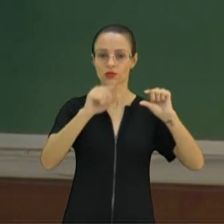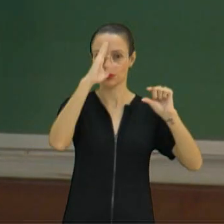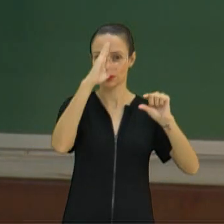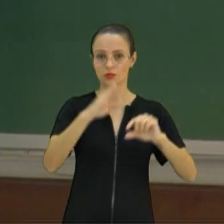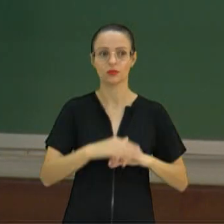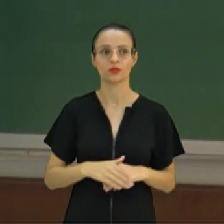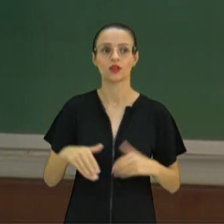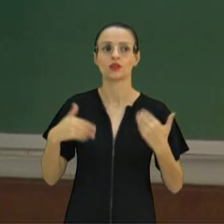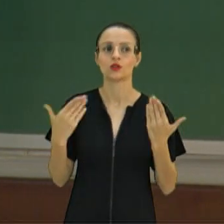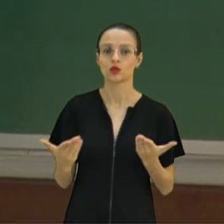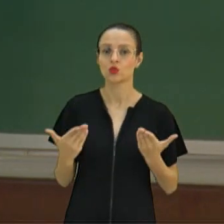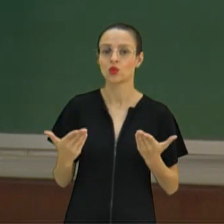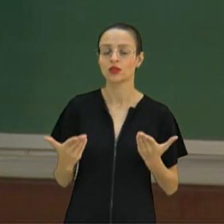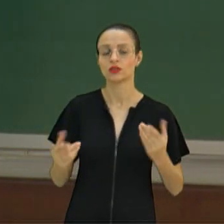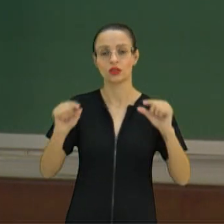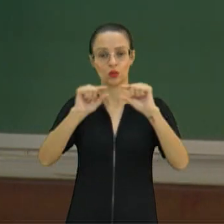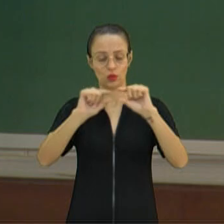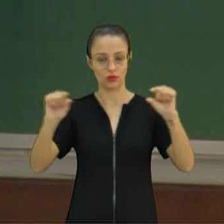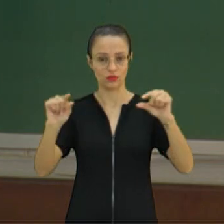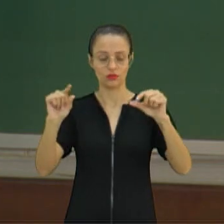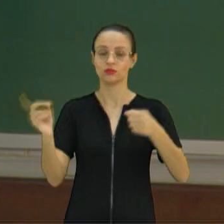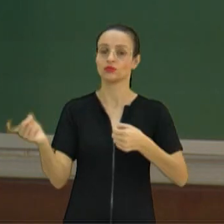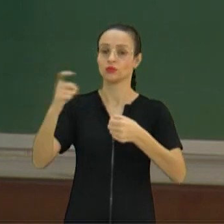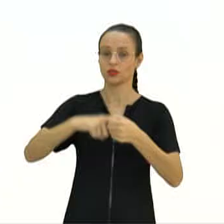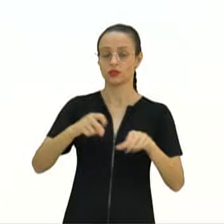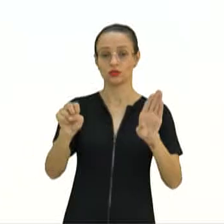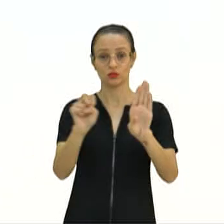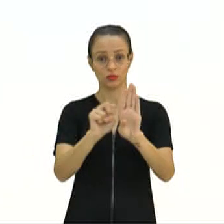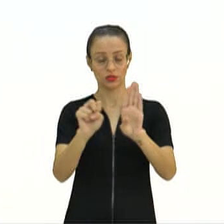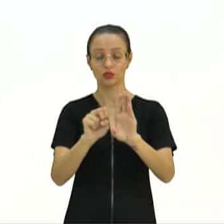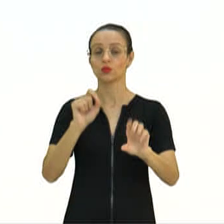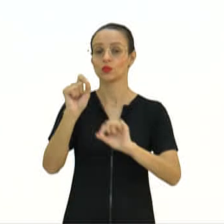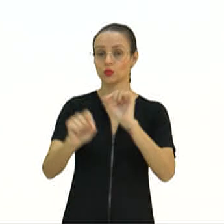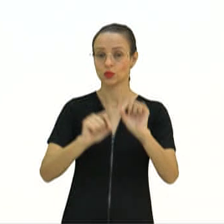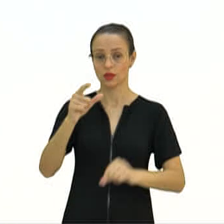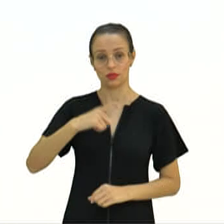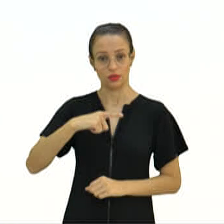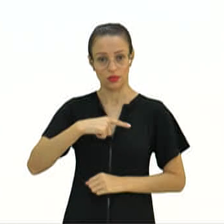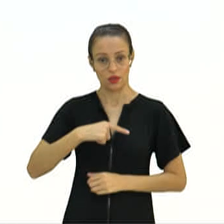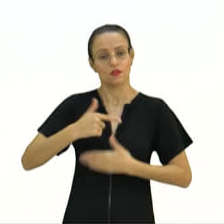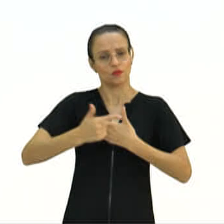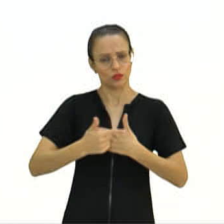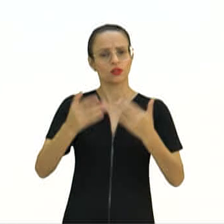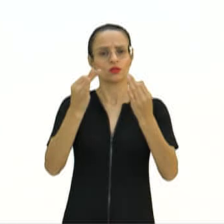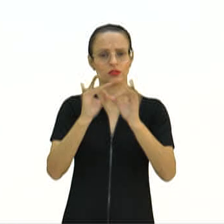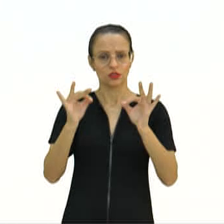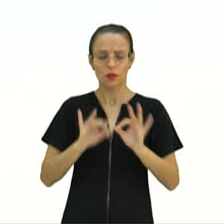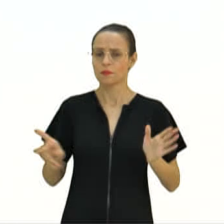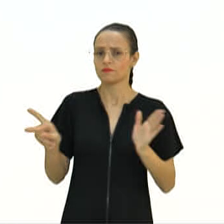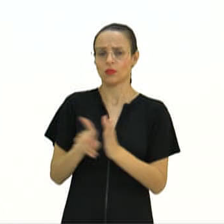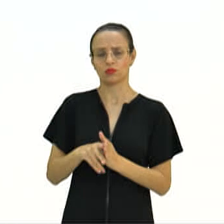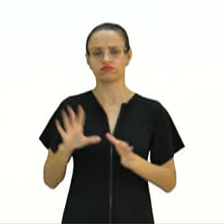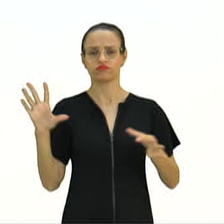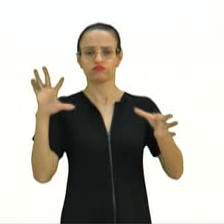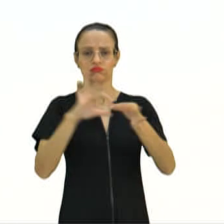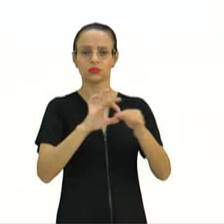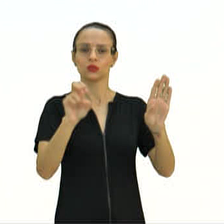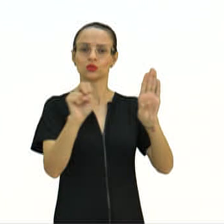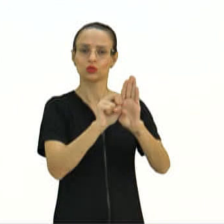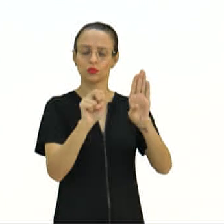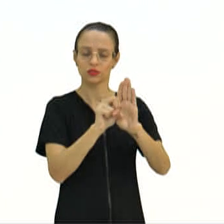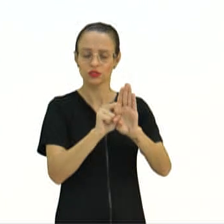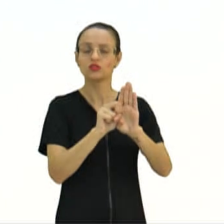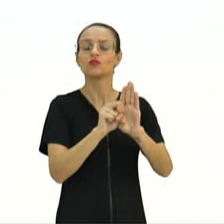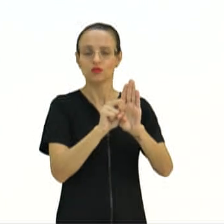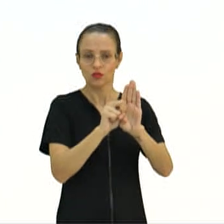uma oração subordinada substantiva, é aquela que exerce função sintática própria do substantivo. É